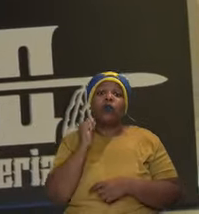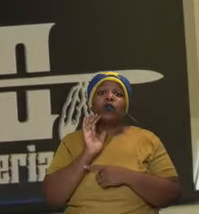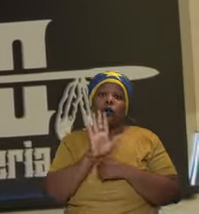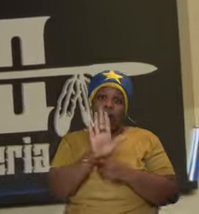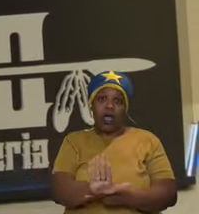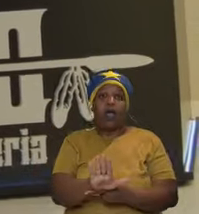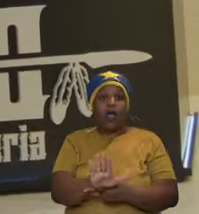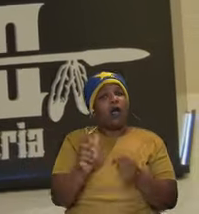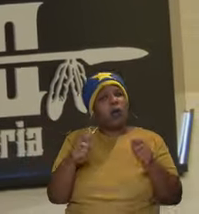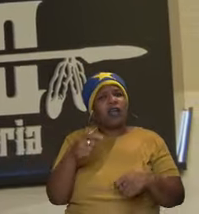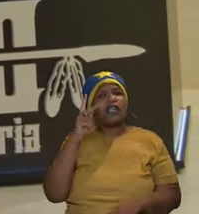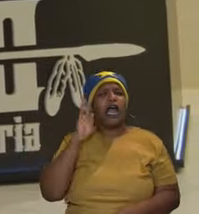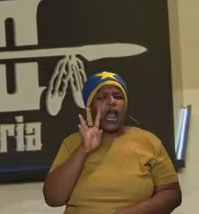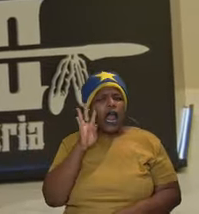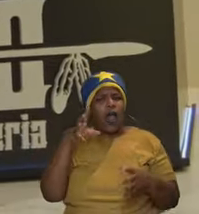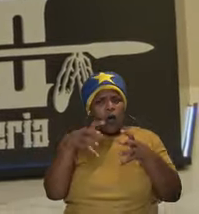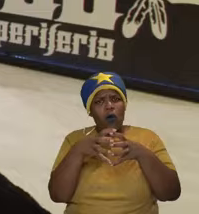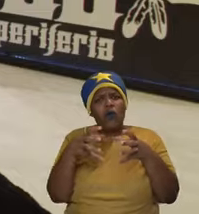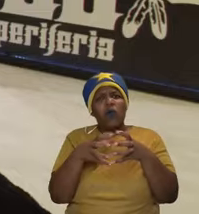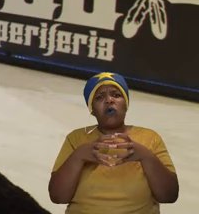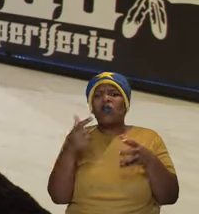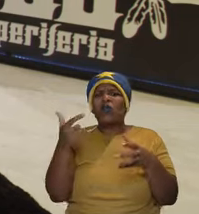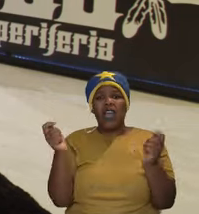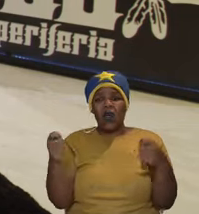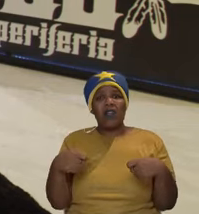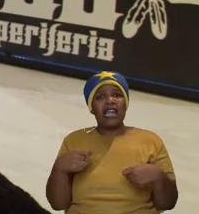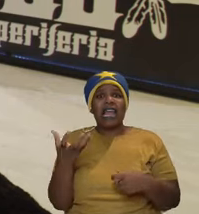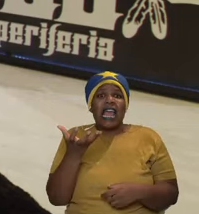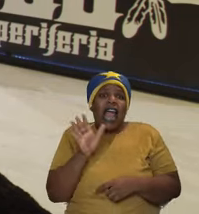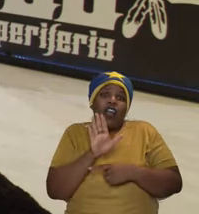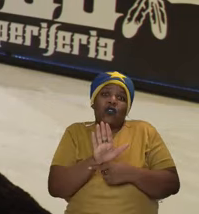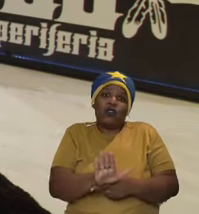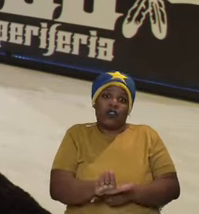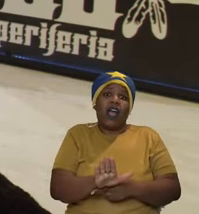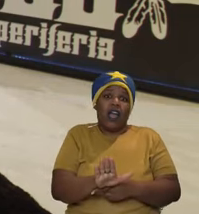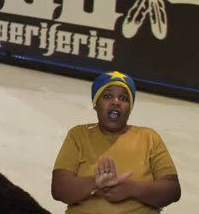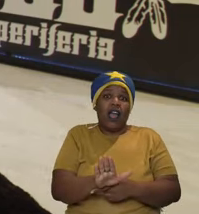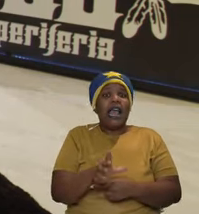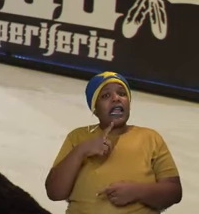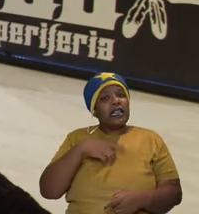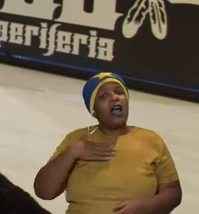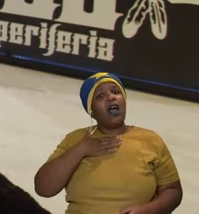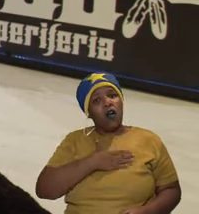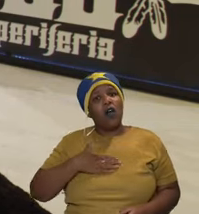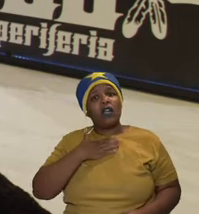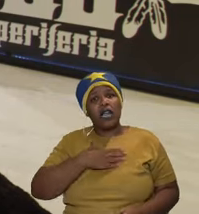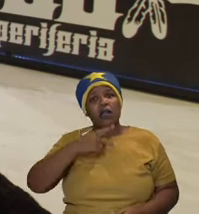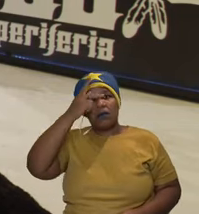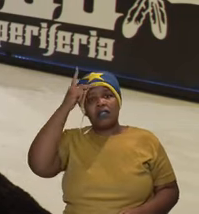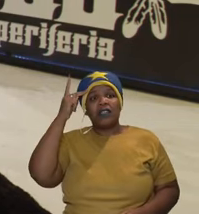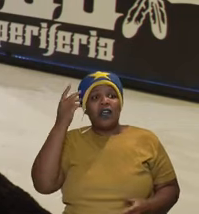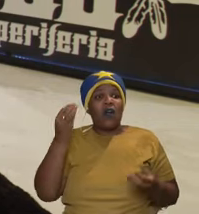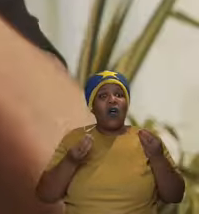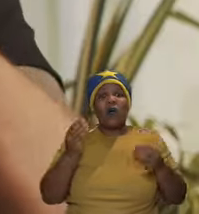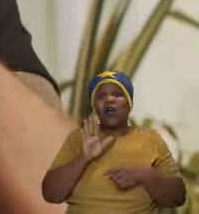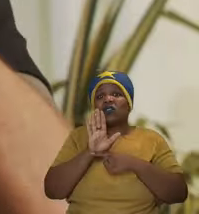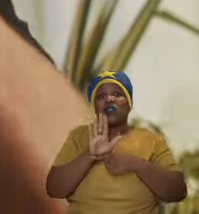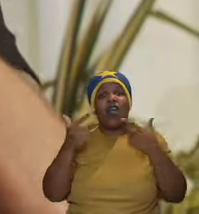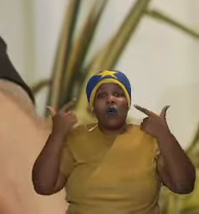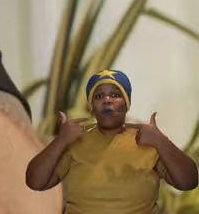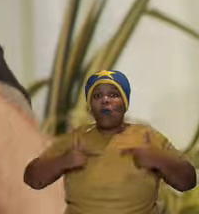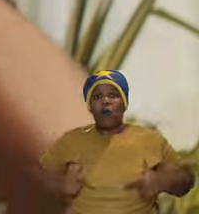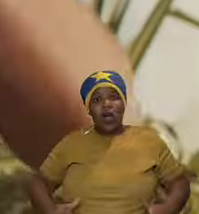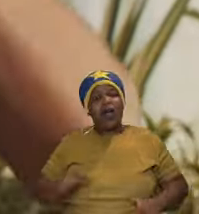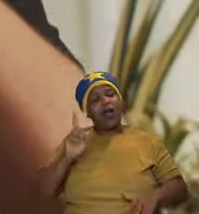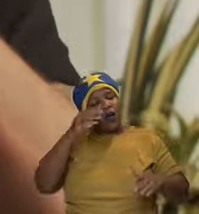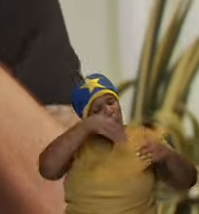tem muita gente que acha legal o tribo, gosta do tribo. Às vezes nem tem condições e quer ajudar porque gosta do artista. Exato. Porra, às vezes nem tem... Mano, pega a tua